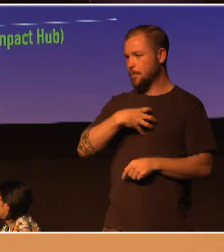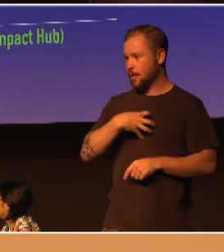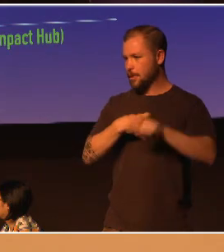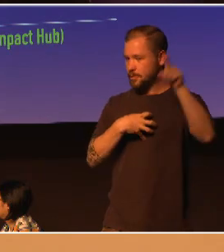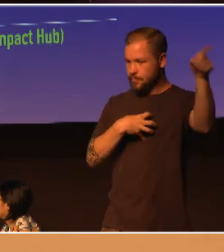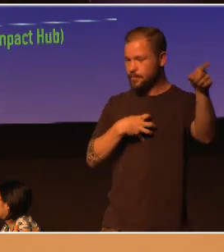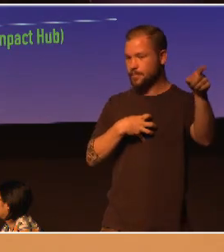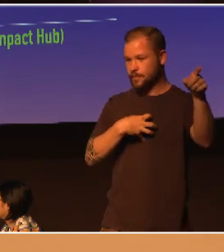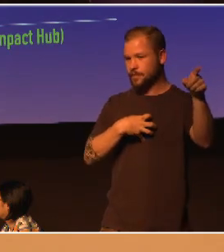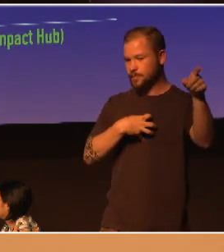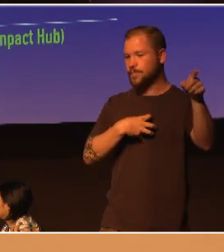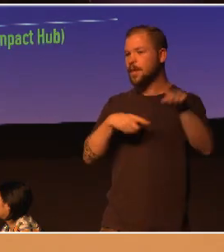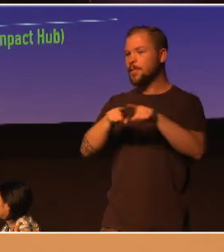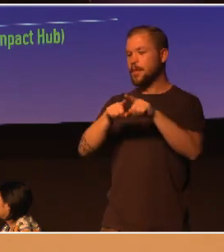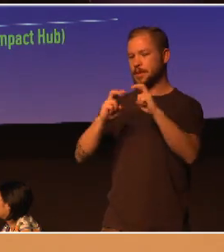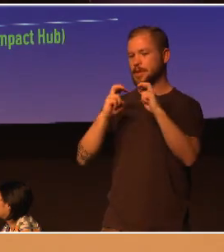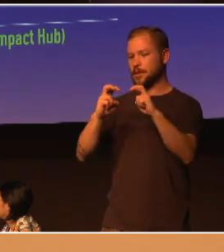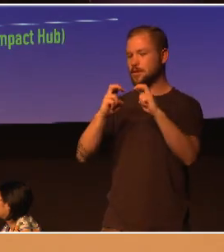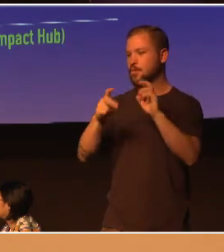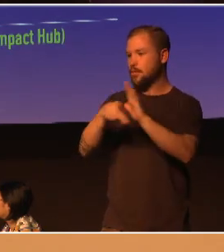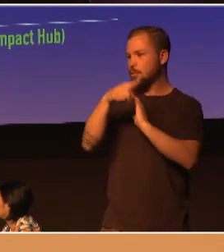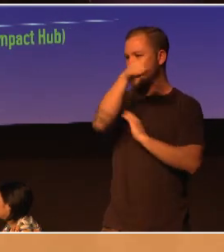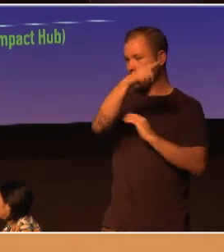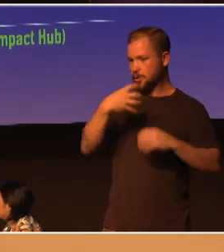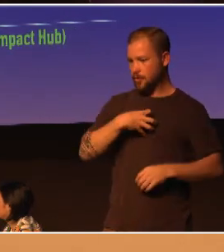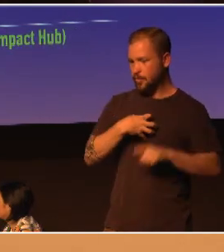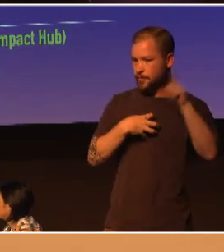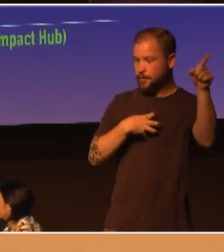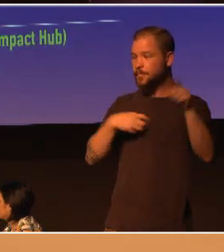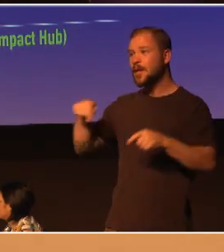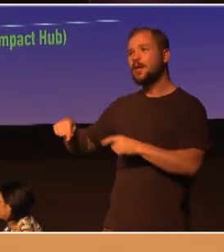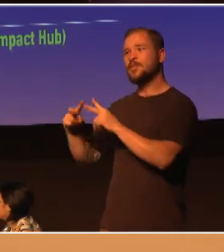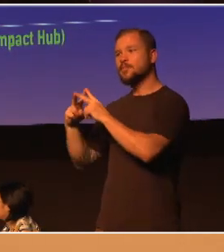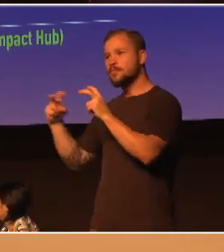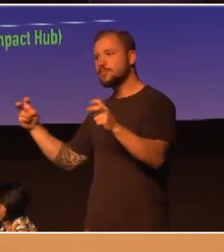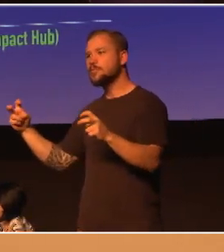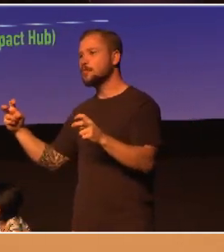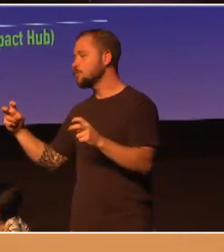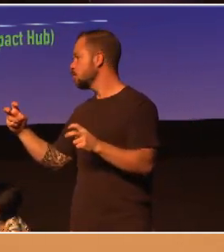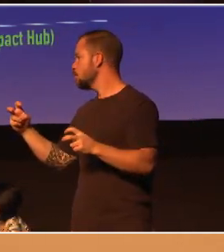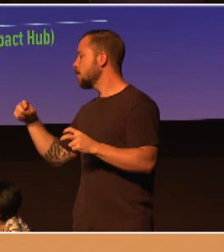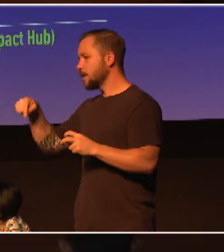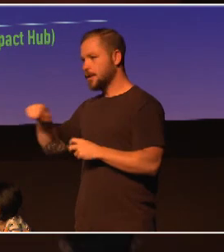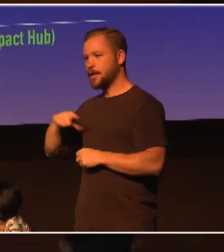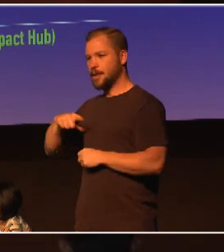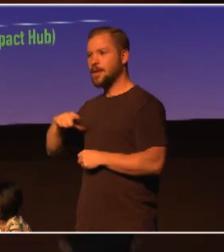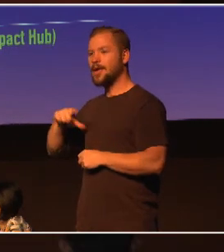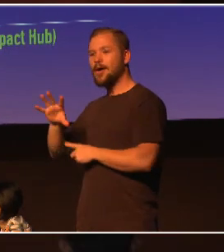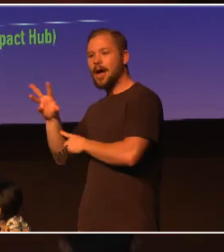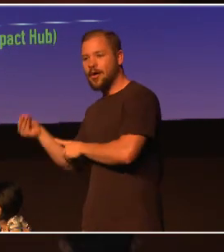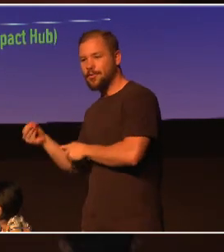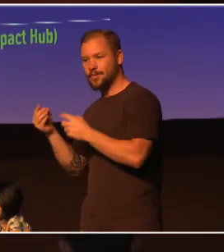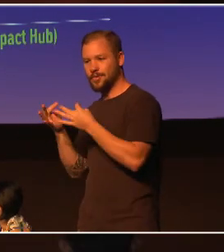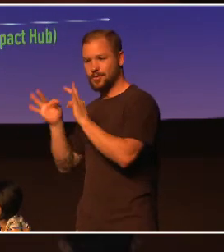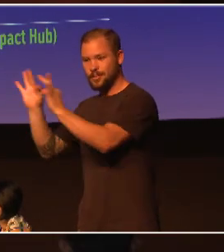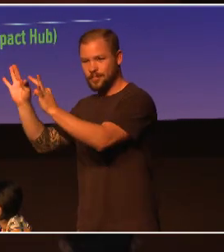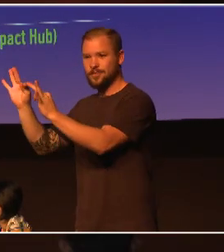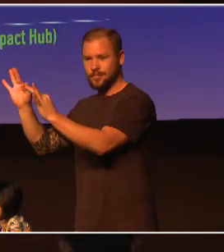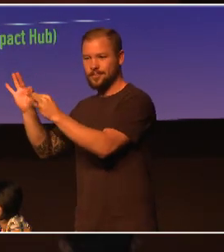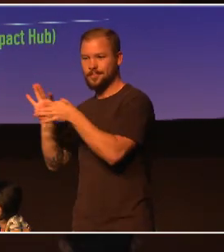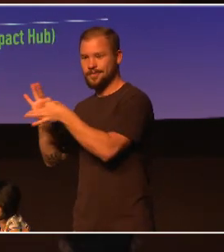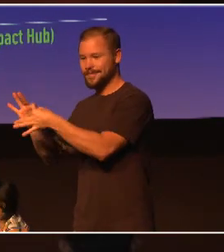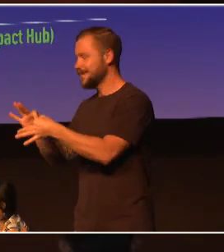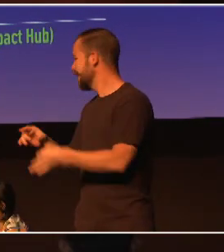numa estação em Salvador. E aqui em Floripa tem uma iniciativa bem bacana da Afrotecnológica que a gente precisa conectar. Era 10